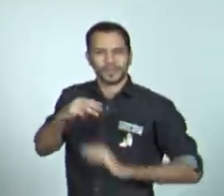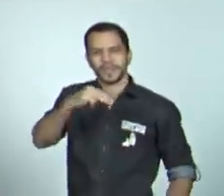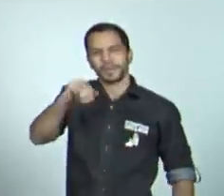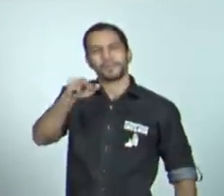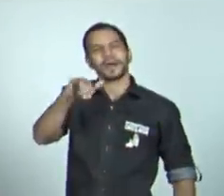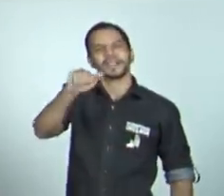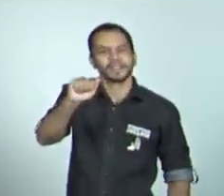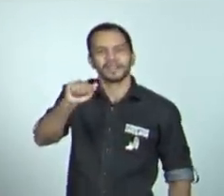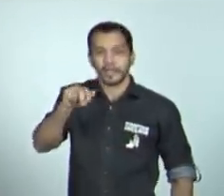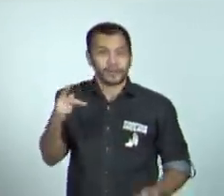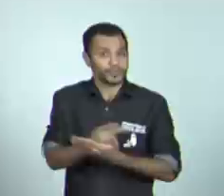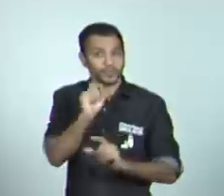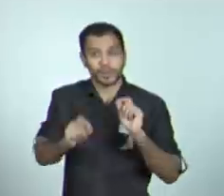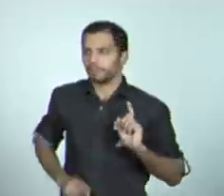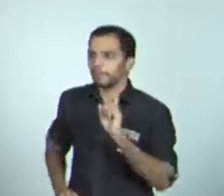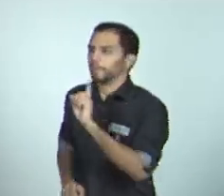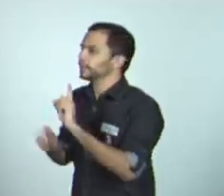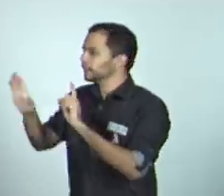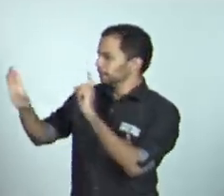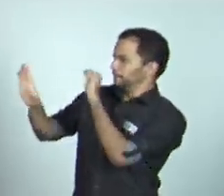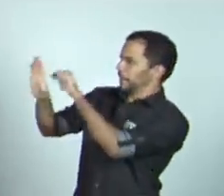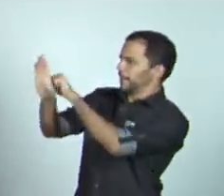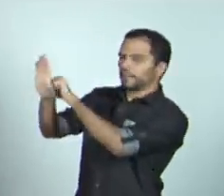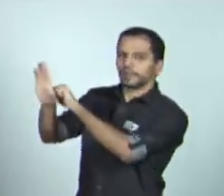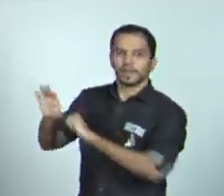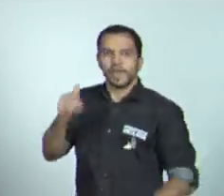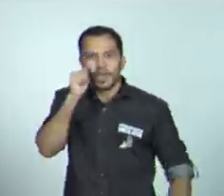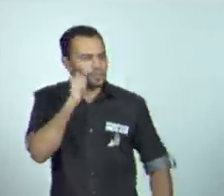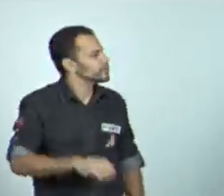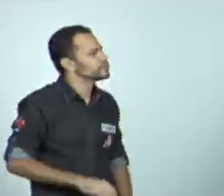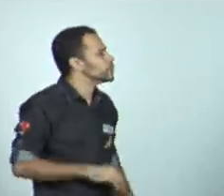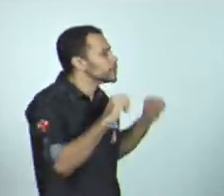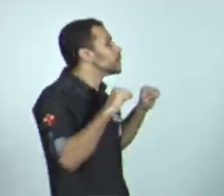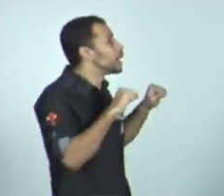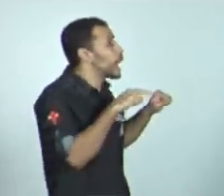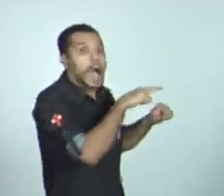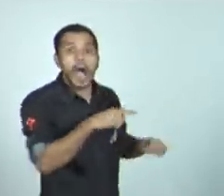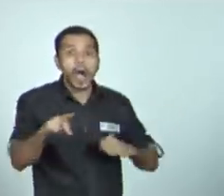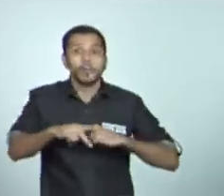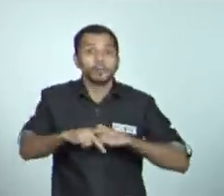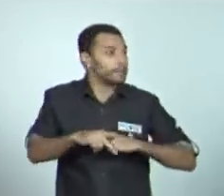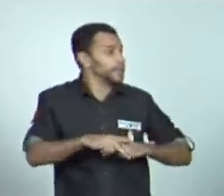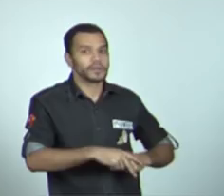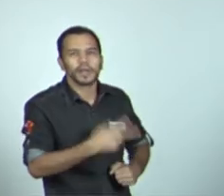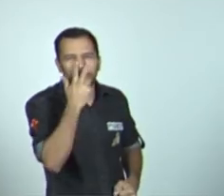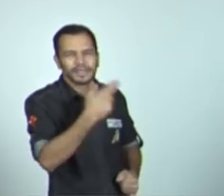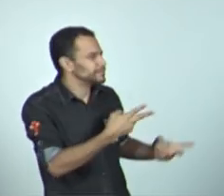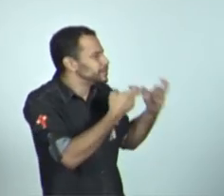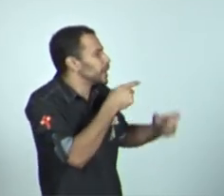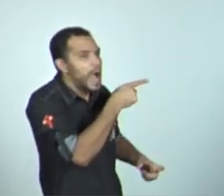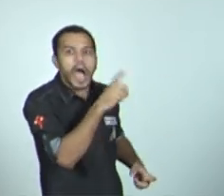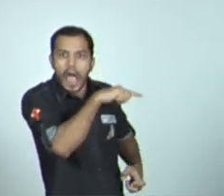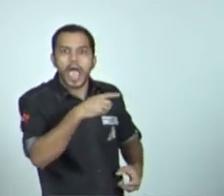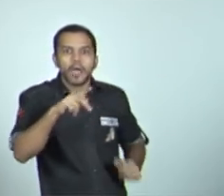e o pedro papá a menina chega na porta quem é é o pedro quando ela reconhece a voz ela e veja abre a